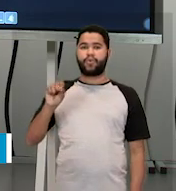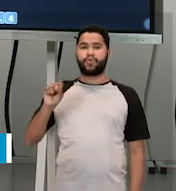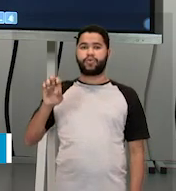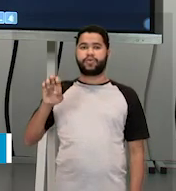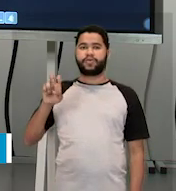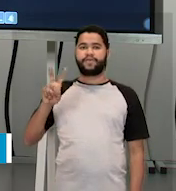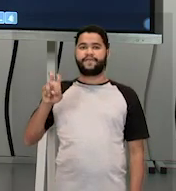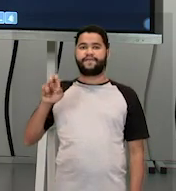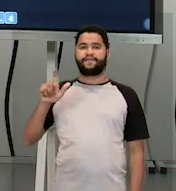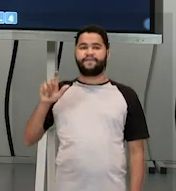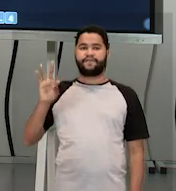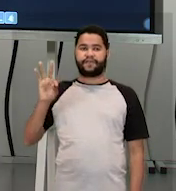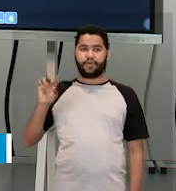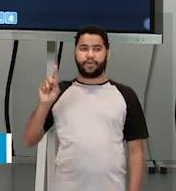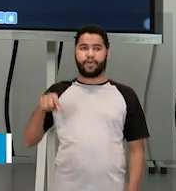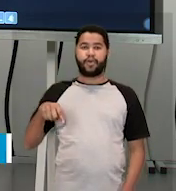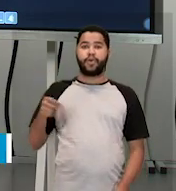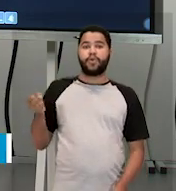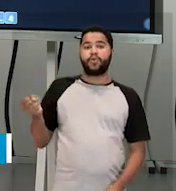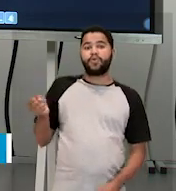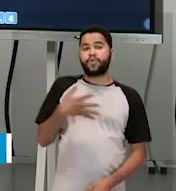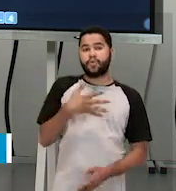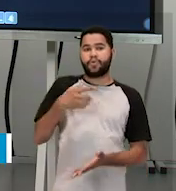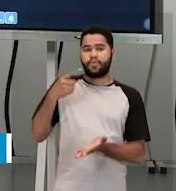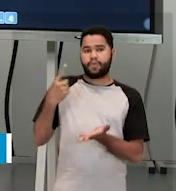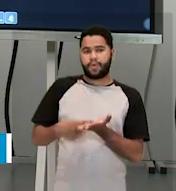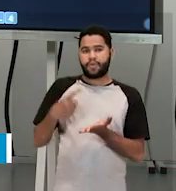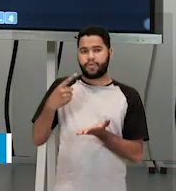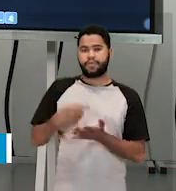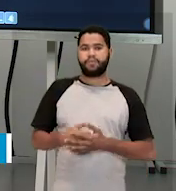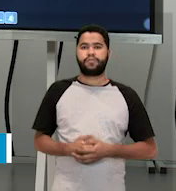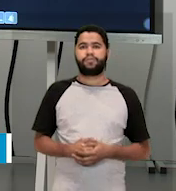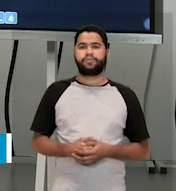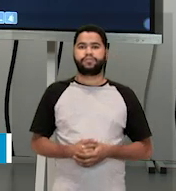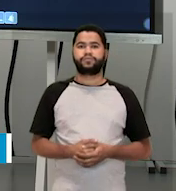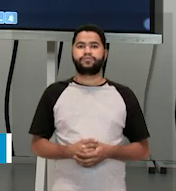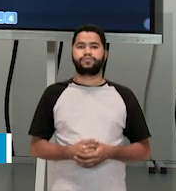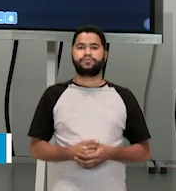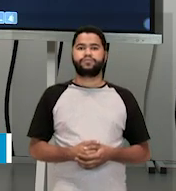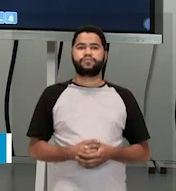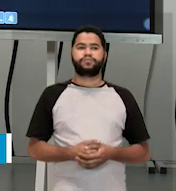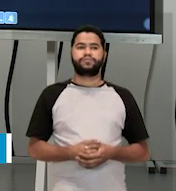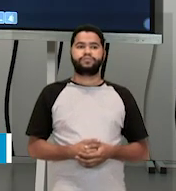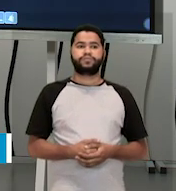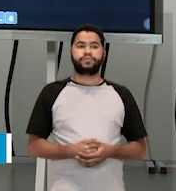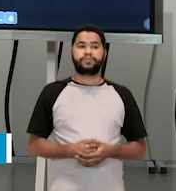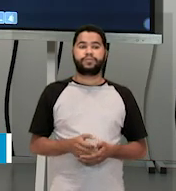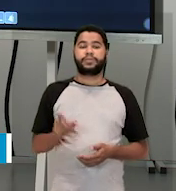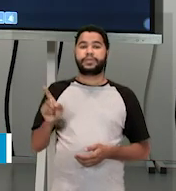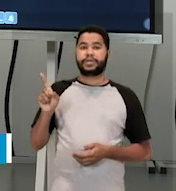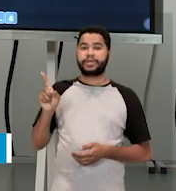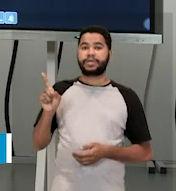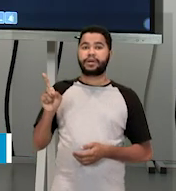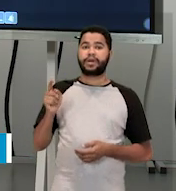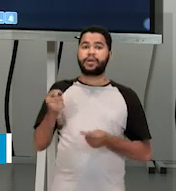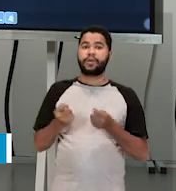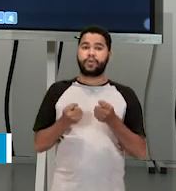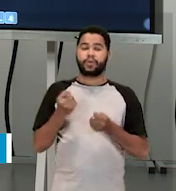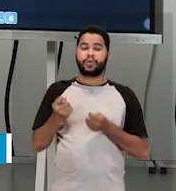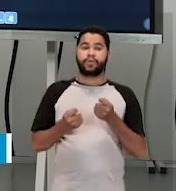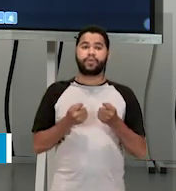Deal, né, um novo acordo, E aqui, essa